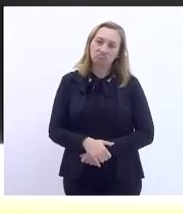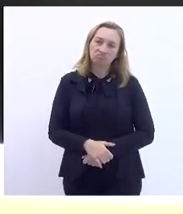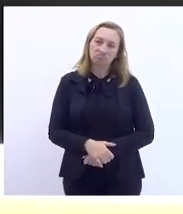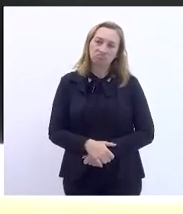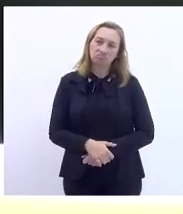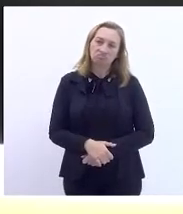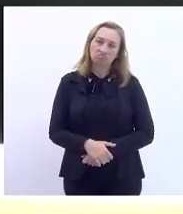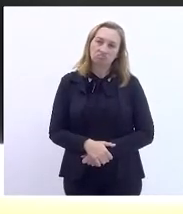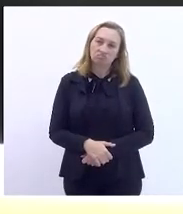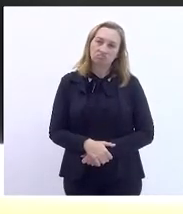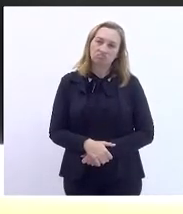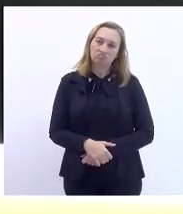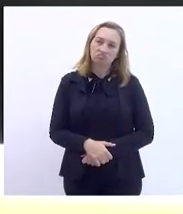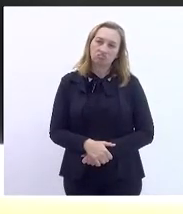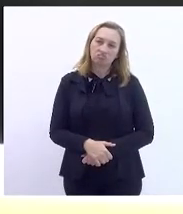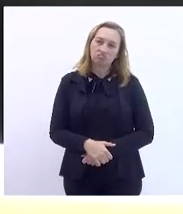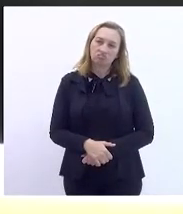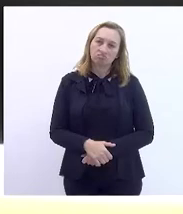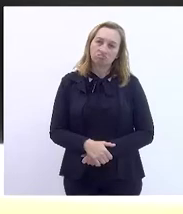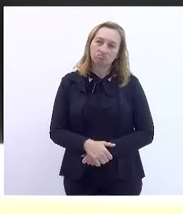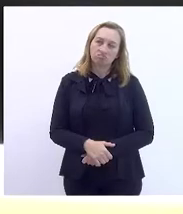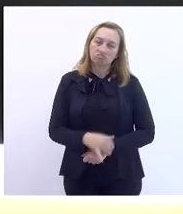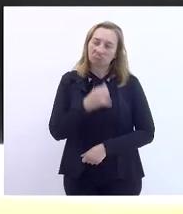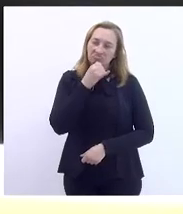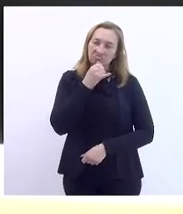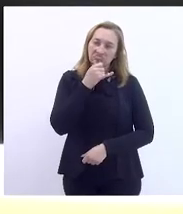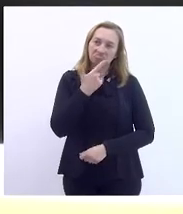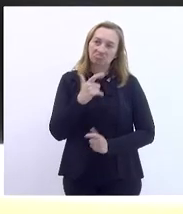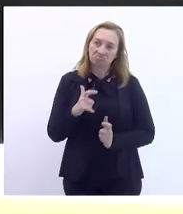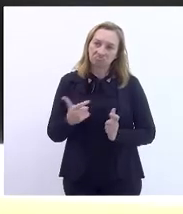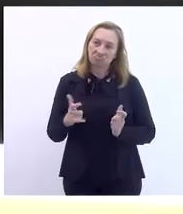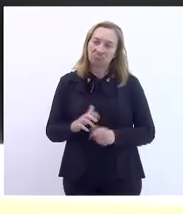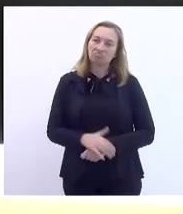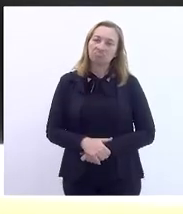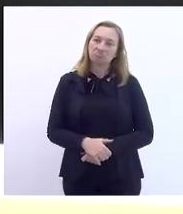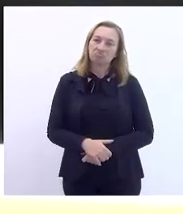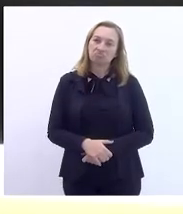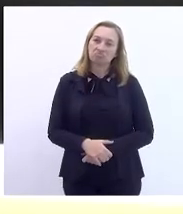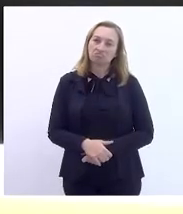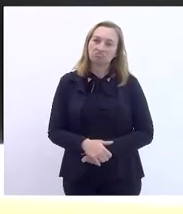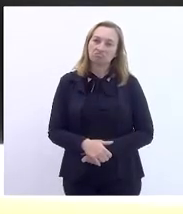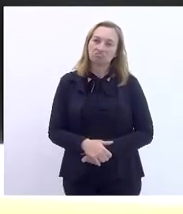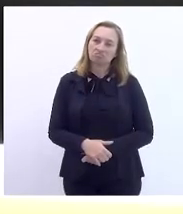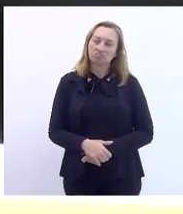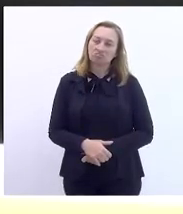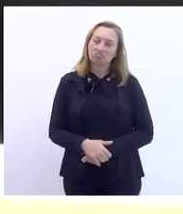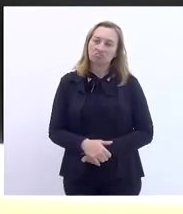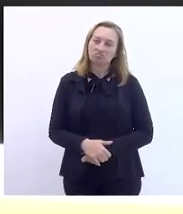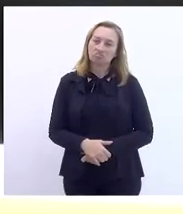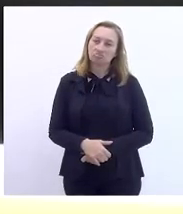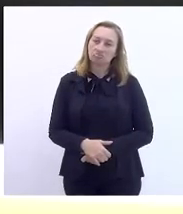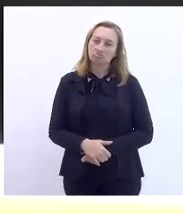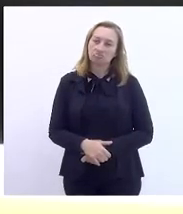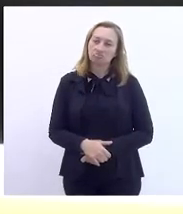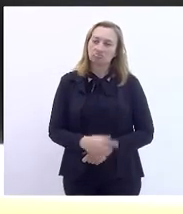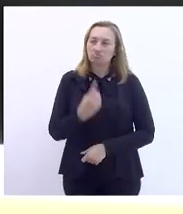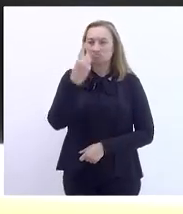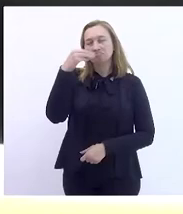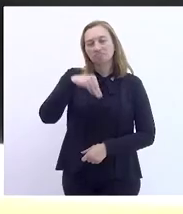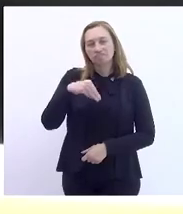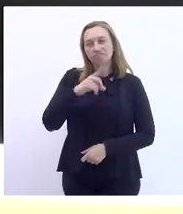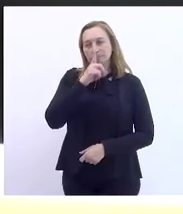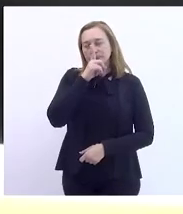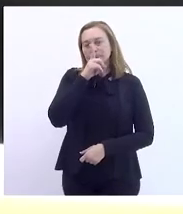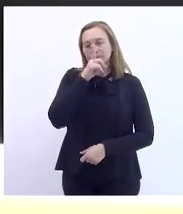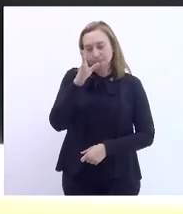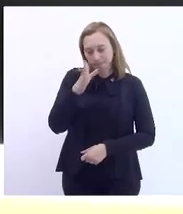é de uma de uma atrocidade imensa a gente vamos então fazer um minuto de